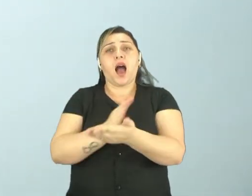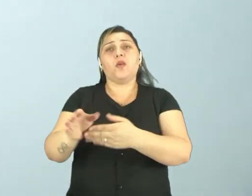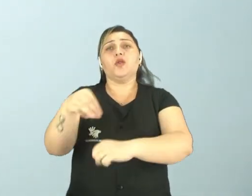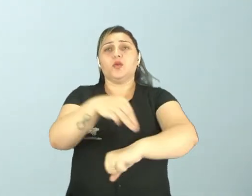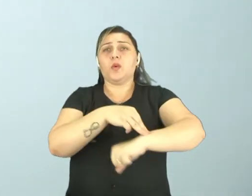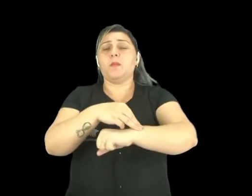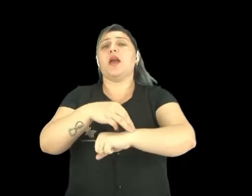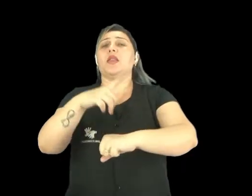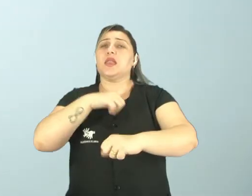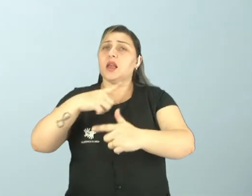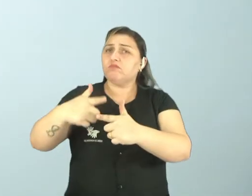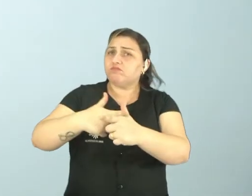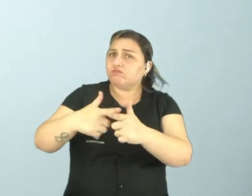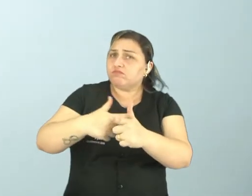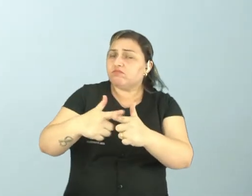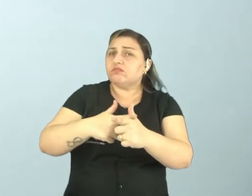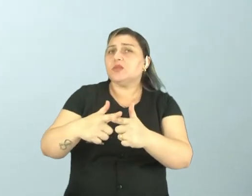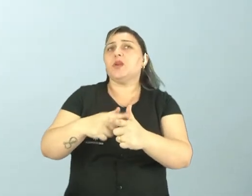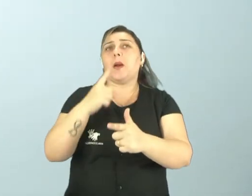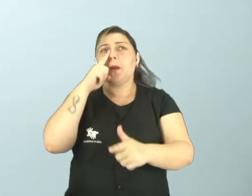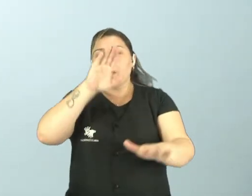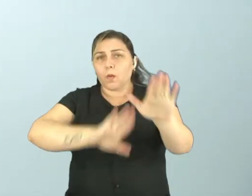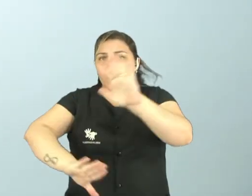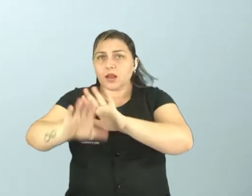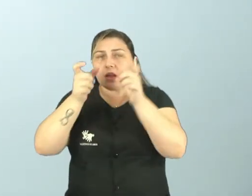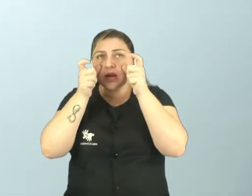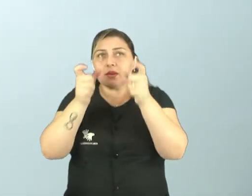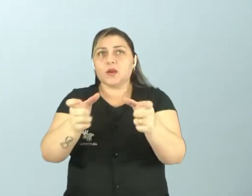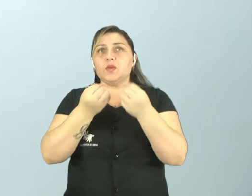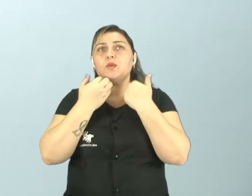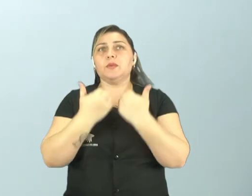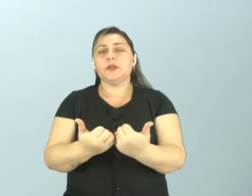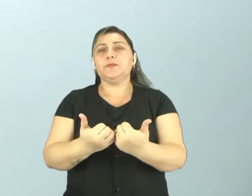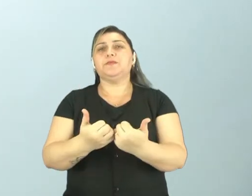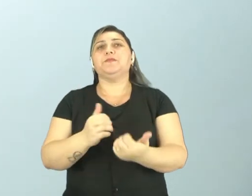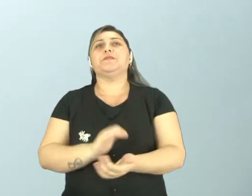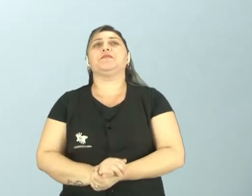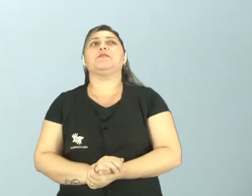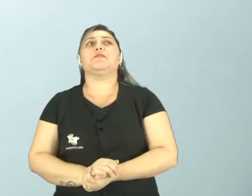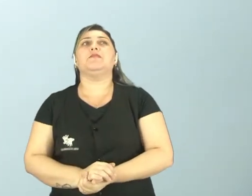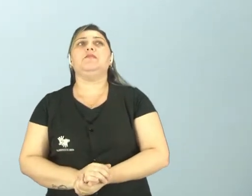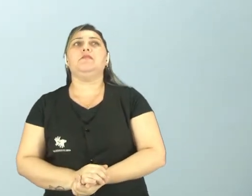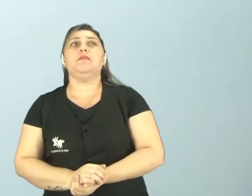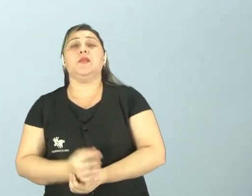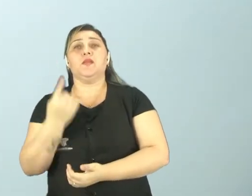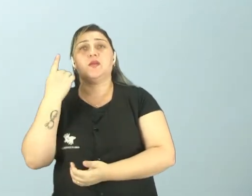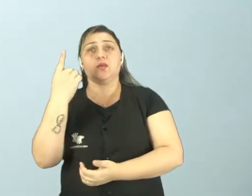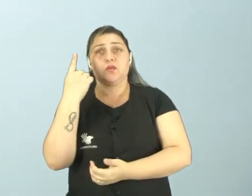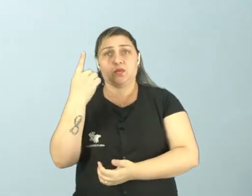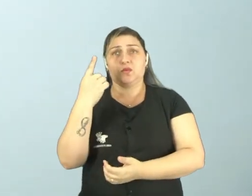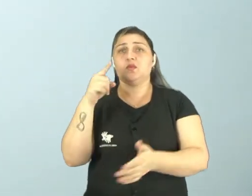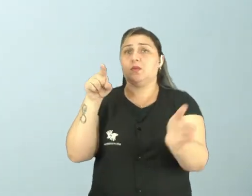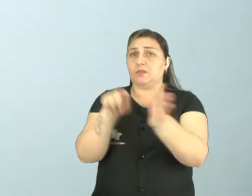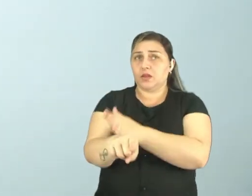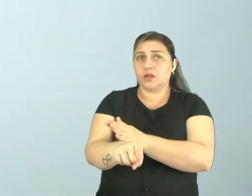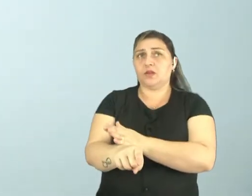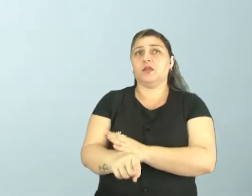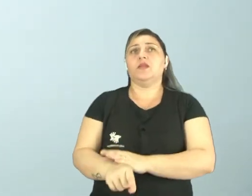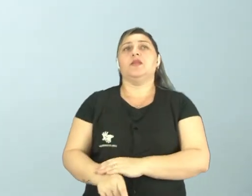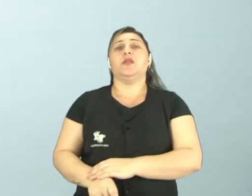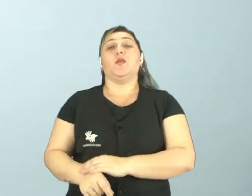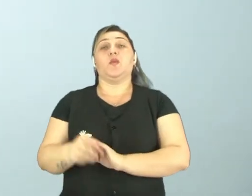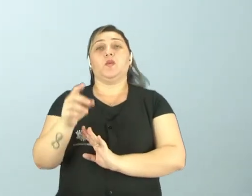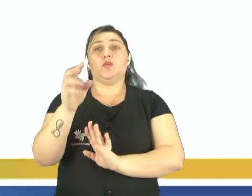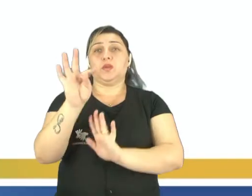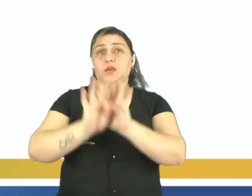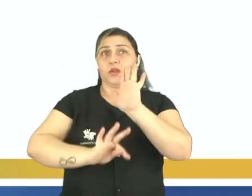relação intensa, mas devemos ter sempre cuidado e atenção. Tudo bem? Gente, vamos fazer só uma questãozinha? Então, ali nós temos um